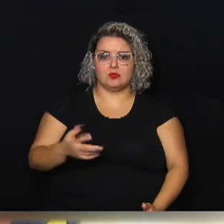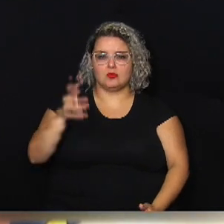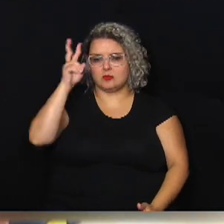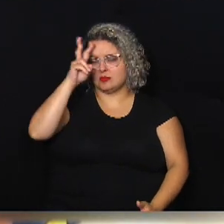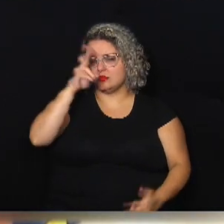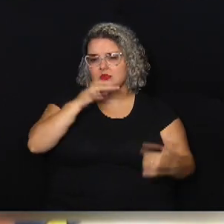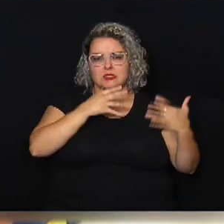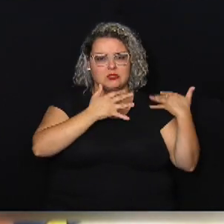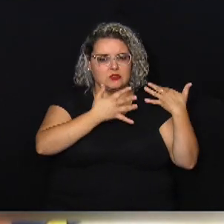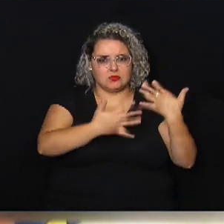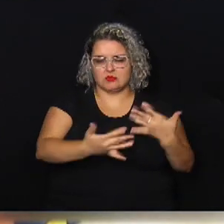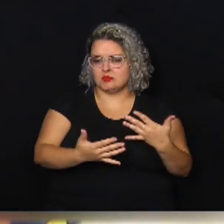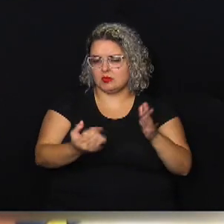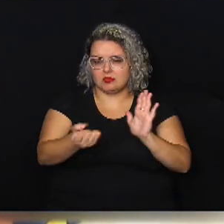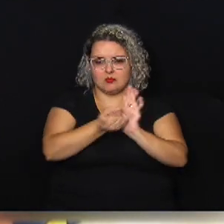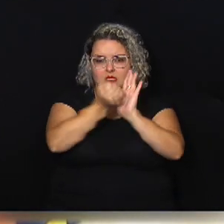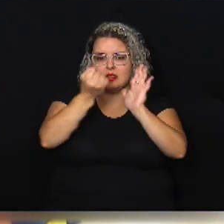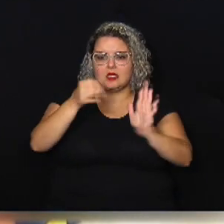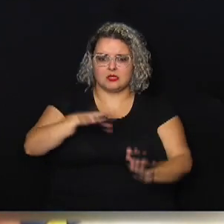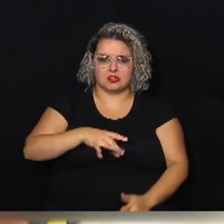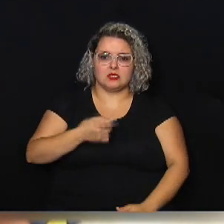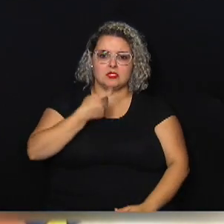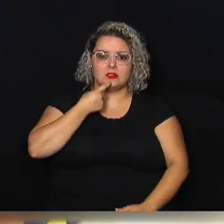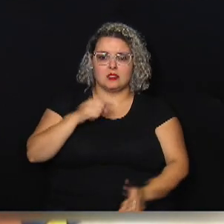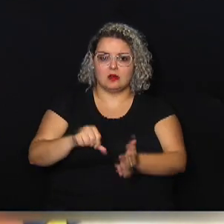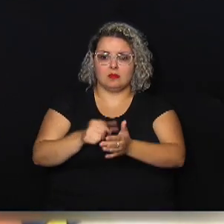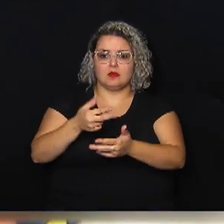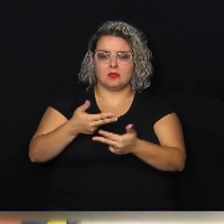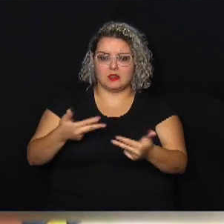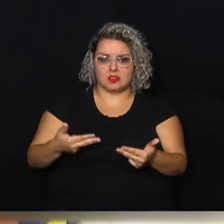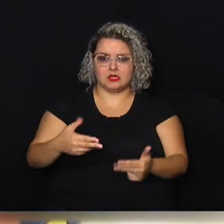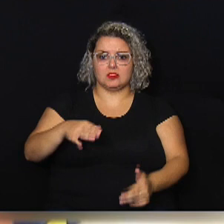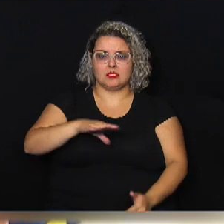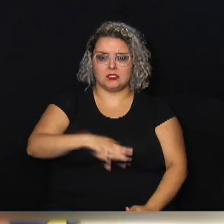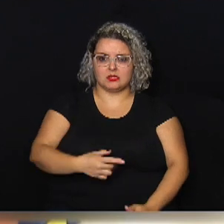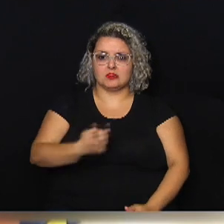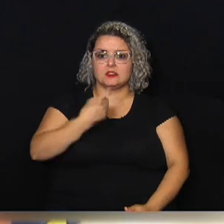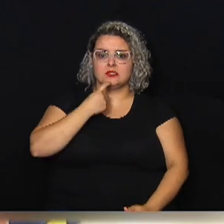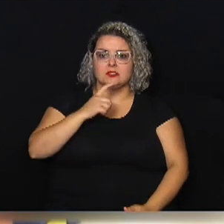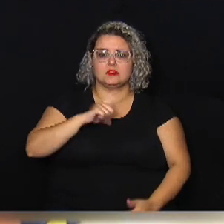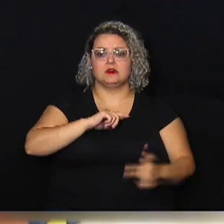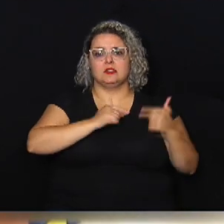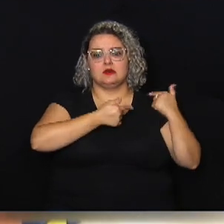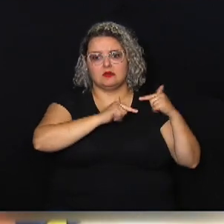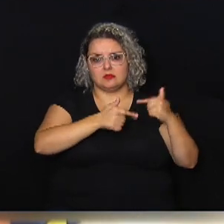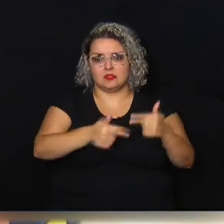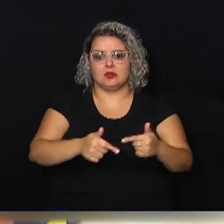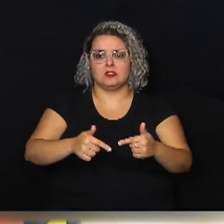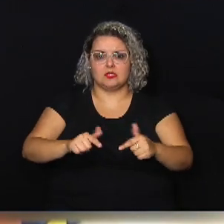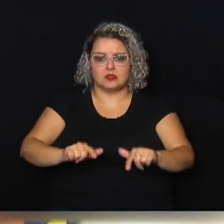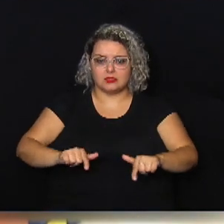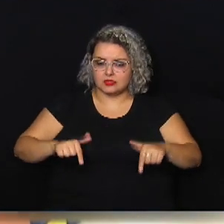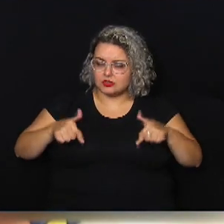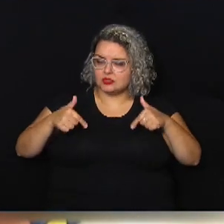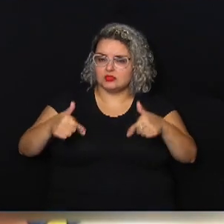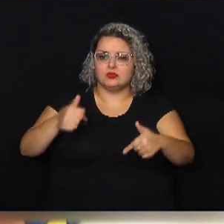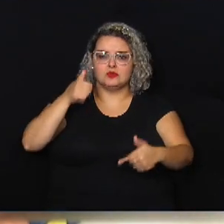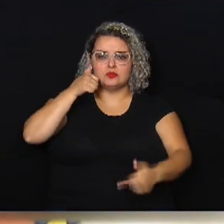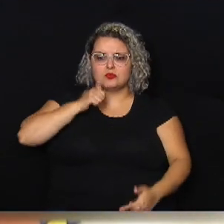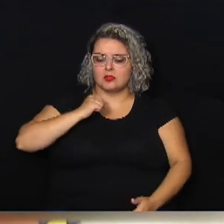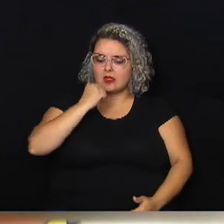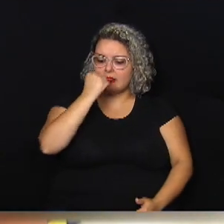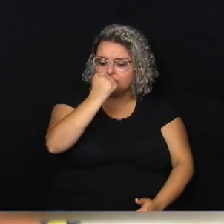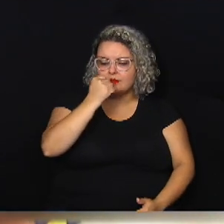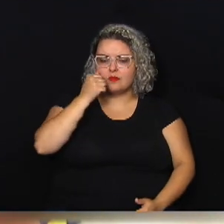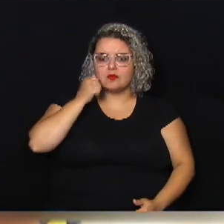na cidade de Campinas. Então, a primeira coisa que eu acho que é essa: Campinas tem uma tradição de luta feminista de mulheres,